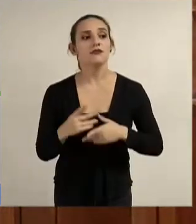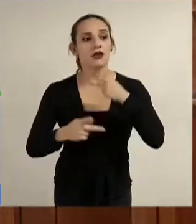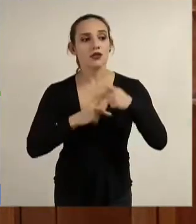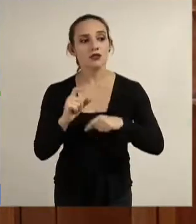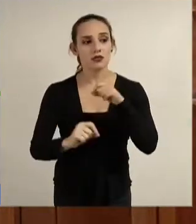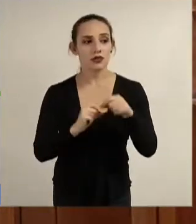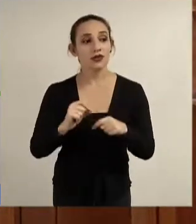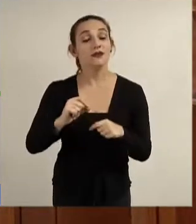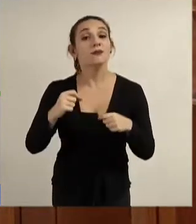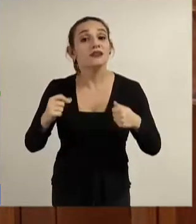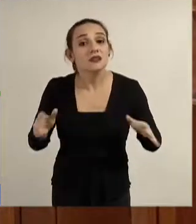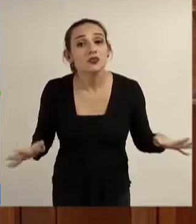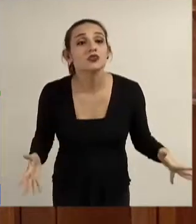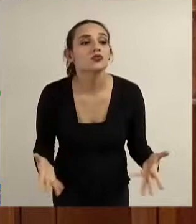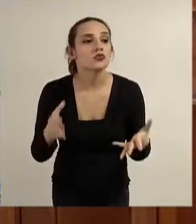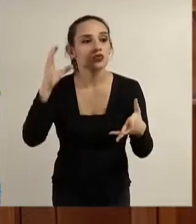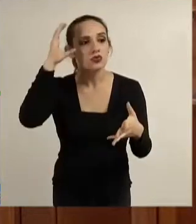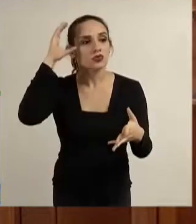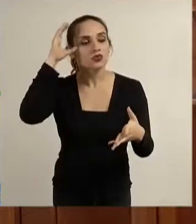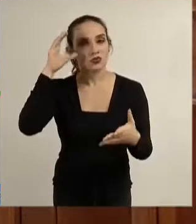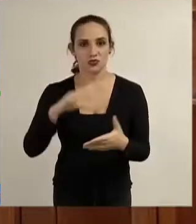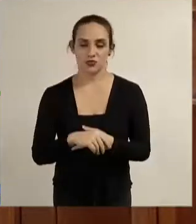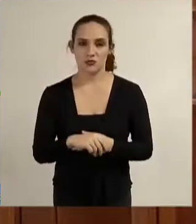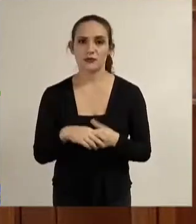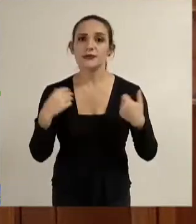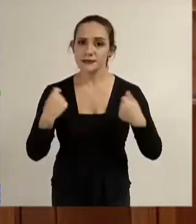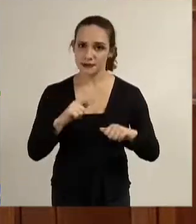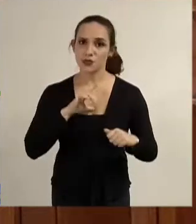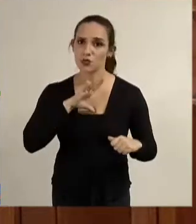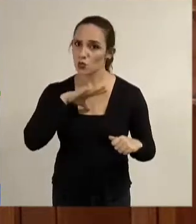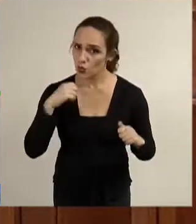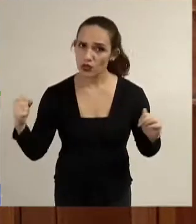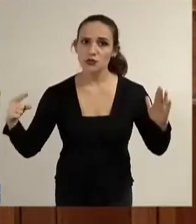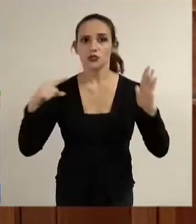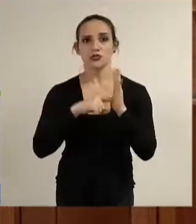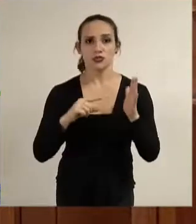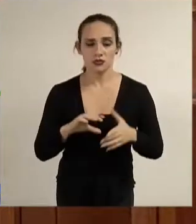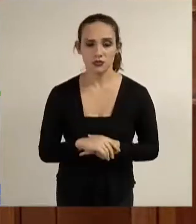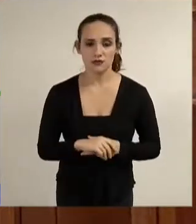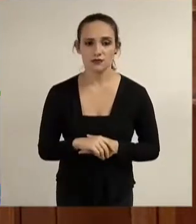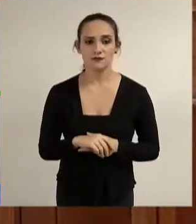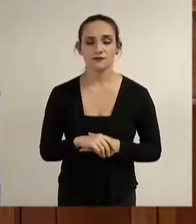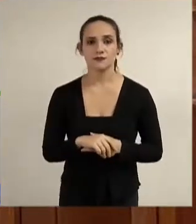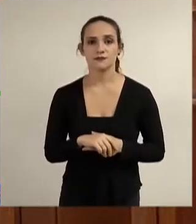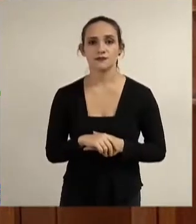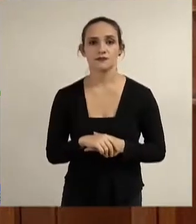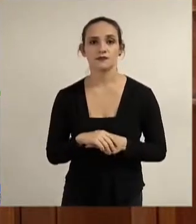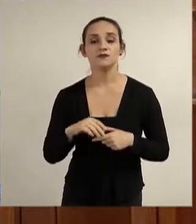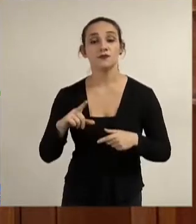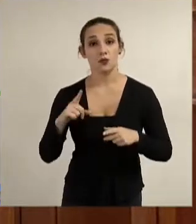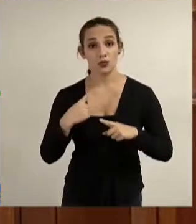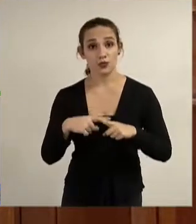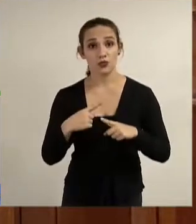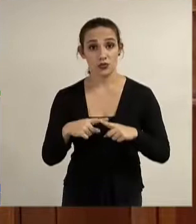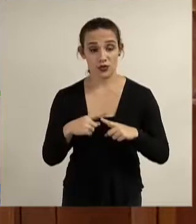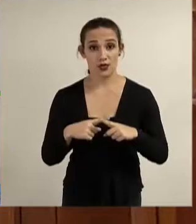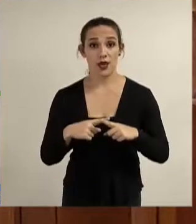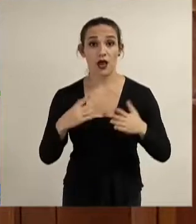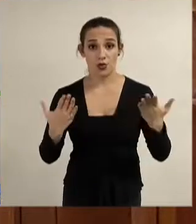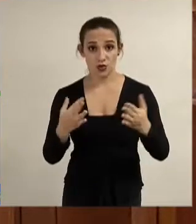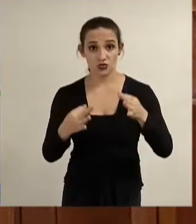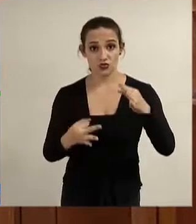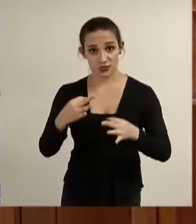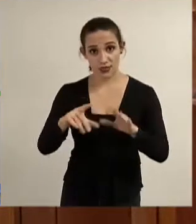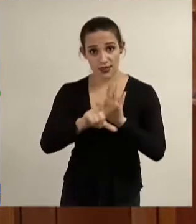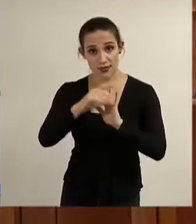sobre conscientização e coragem para denunciar. É preciso romper o silêncio. A Justiça, com o marco legal da Lei Maria da Penha,